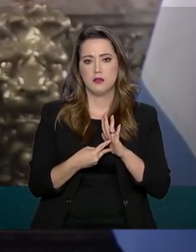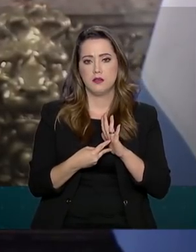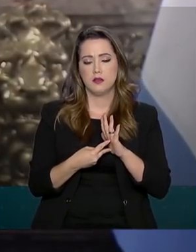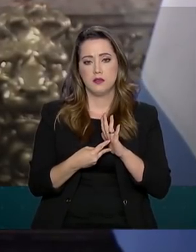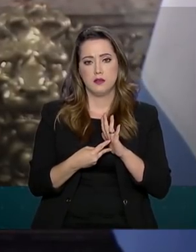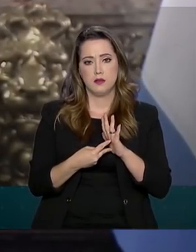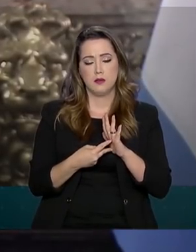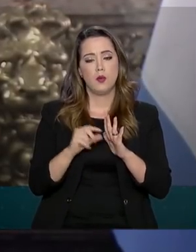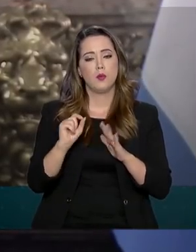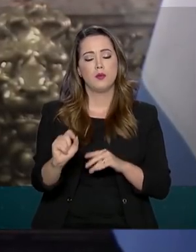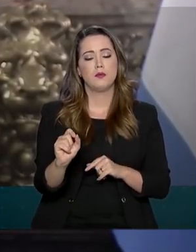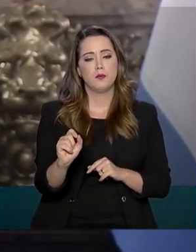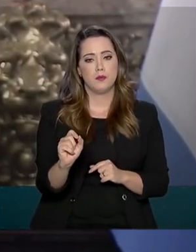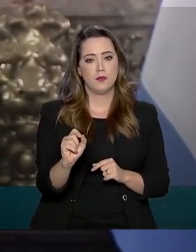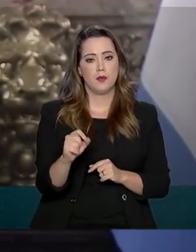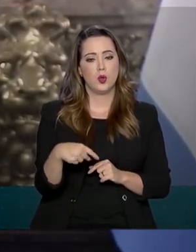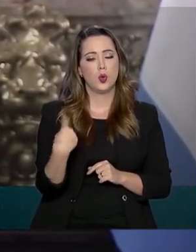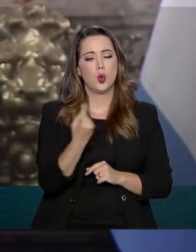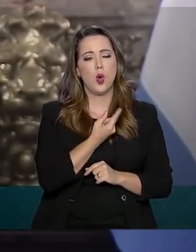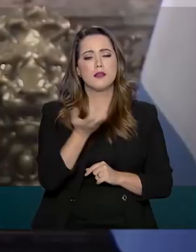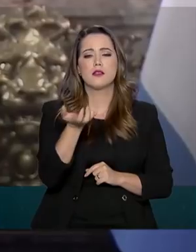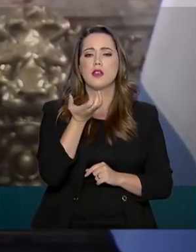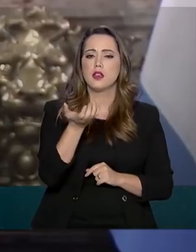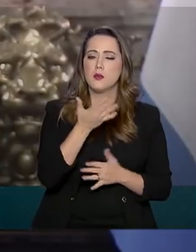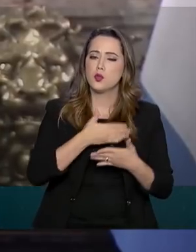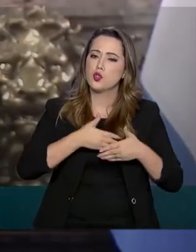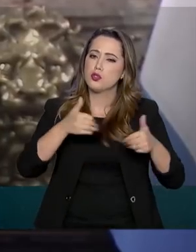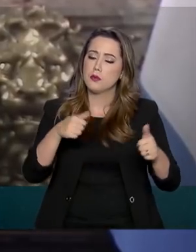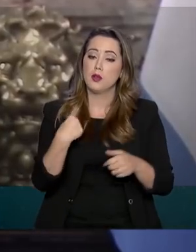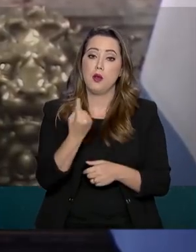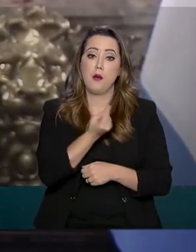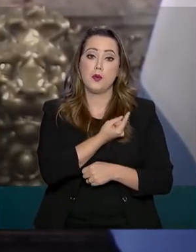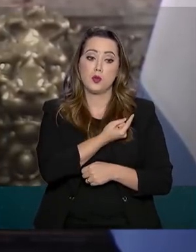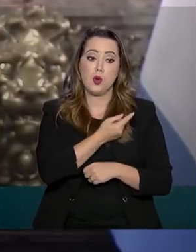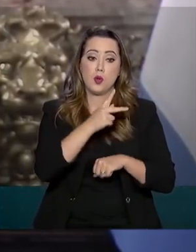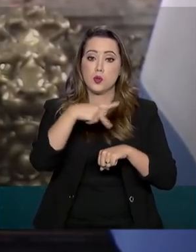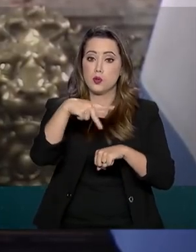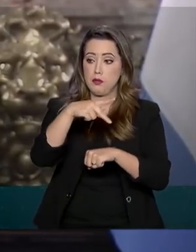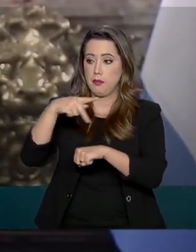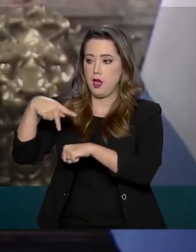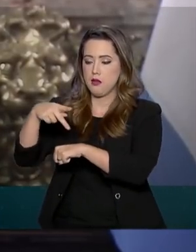naquilo que nós queremos de melhor para os nossos povos.